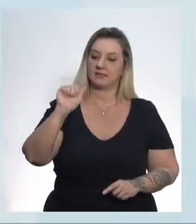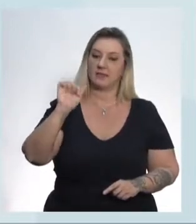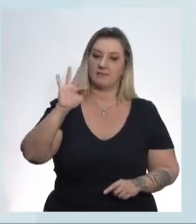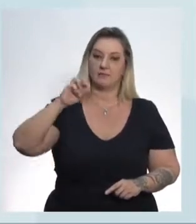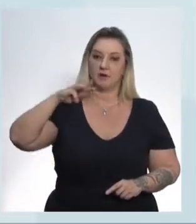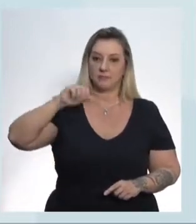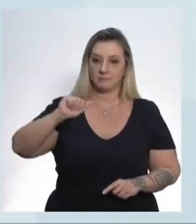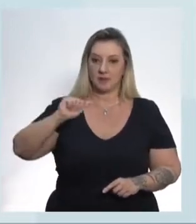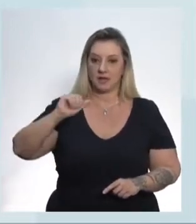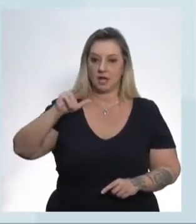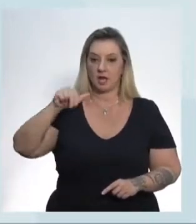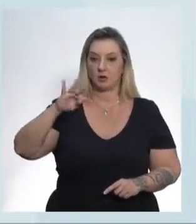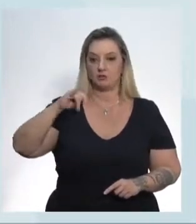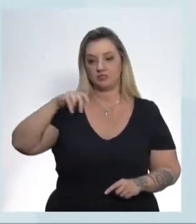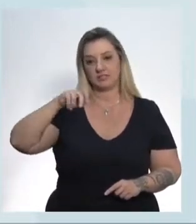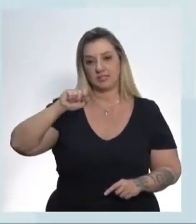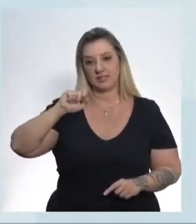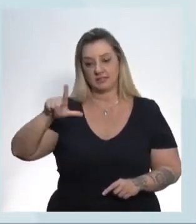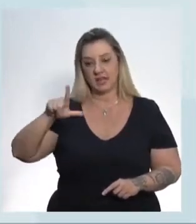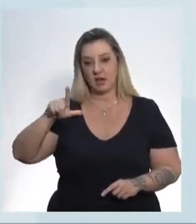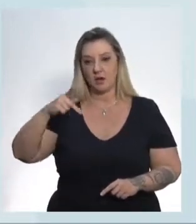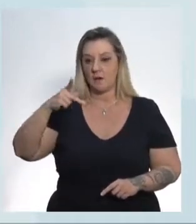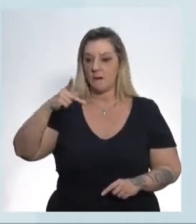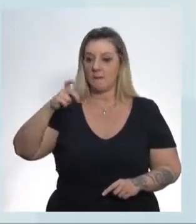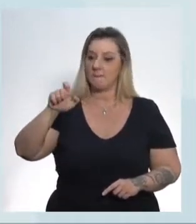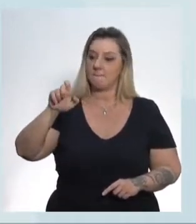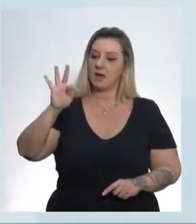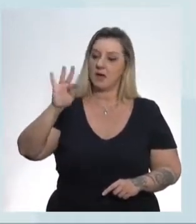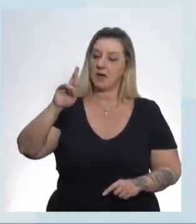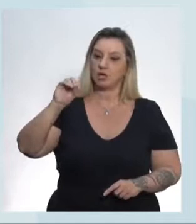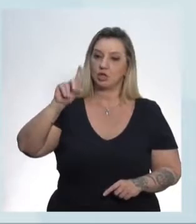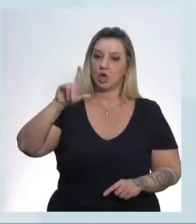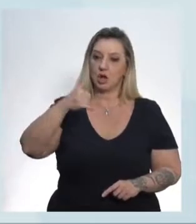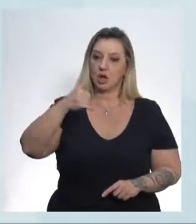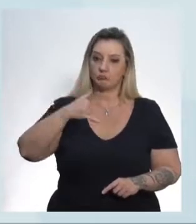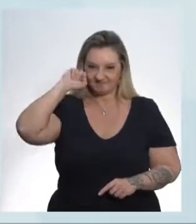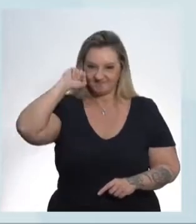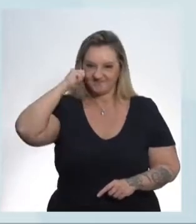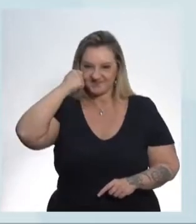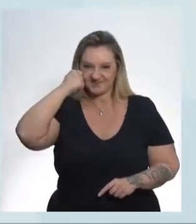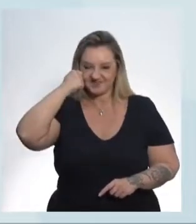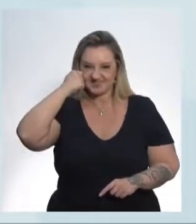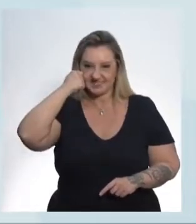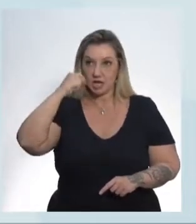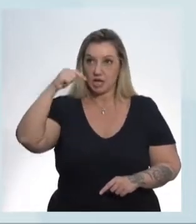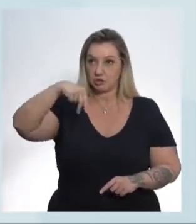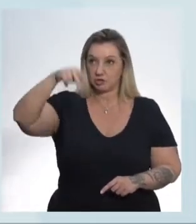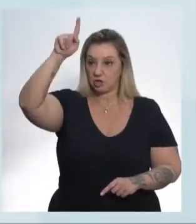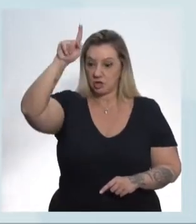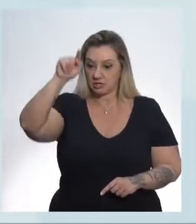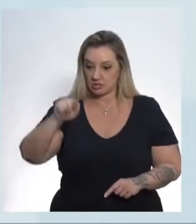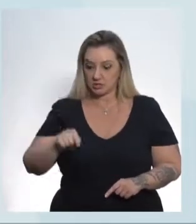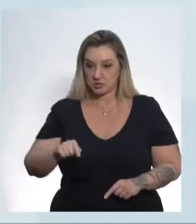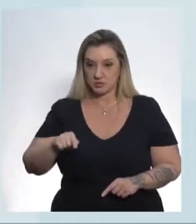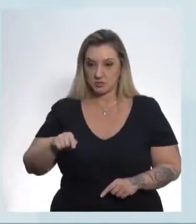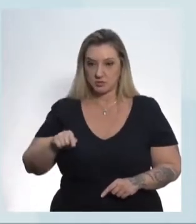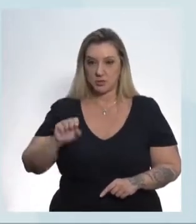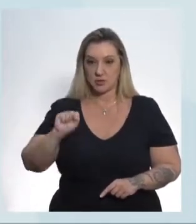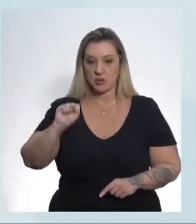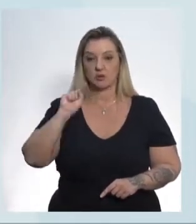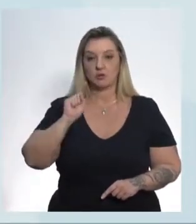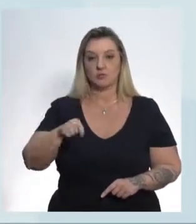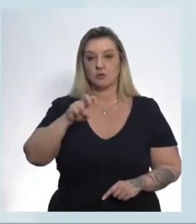do petróleo. Né? Então vejam no mapa que nós temos uma imensa extensão que vai de norte a sul do país, de